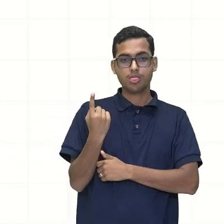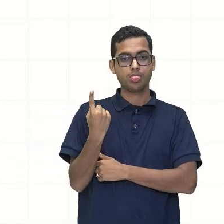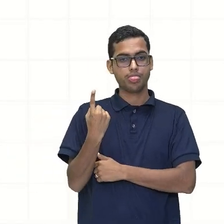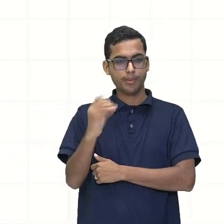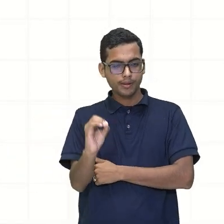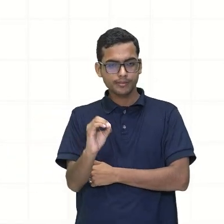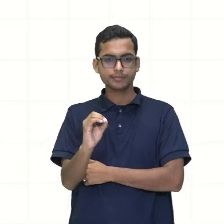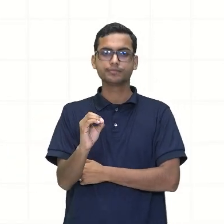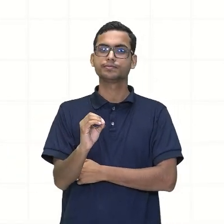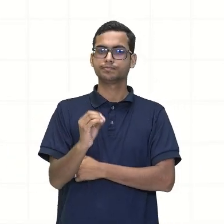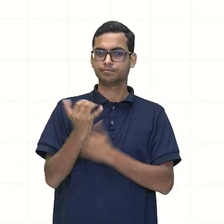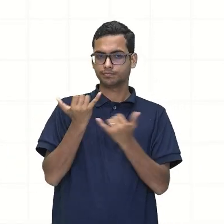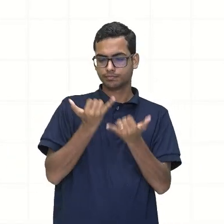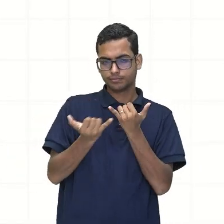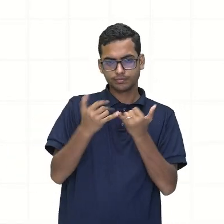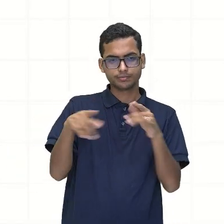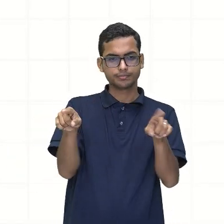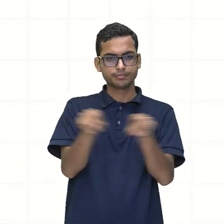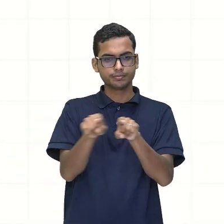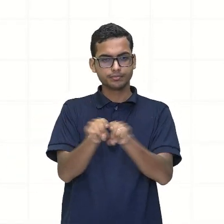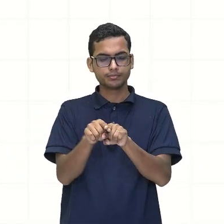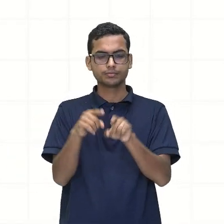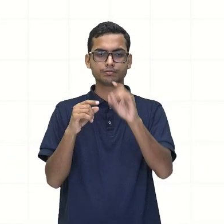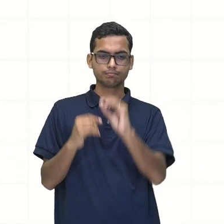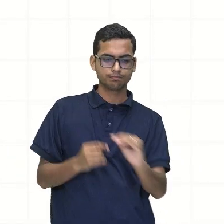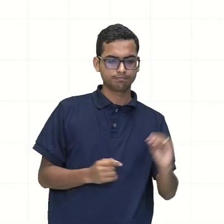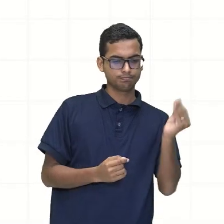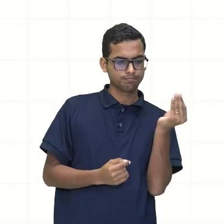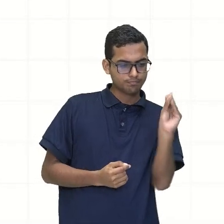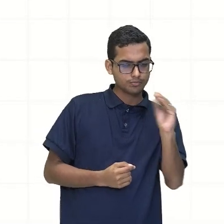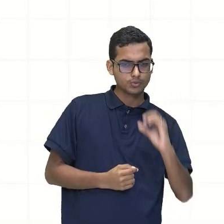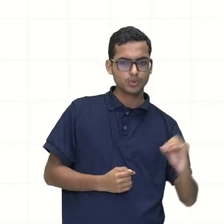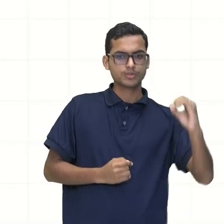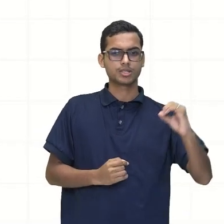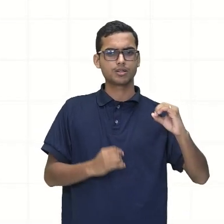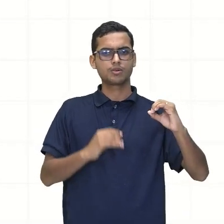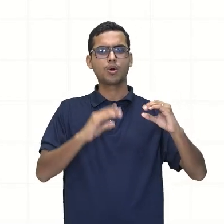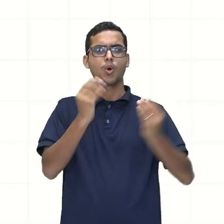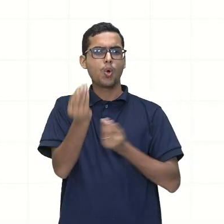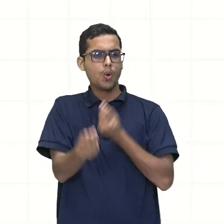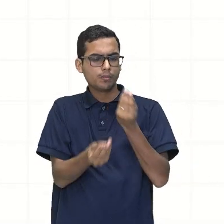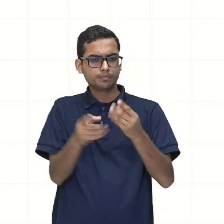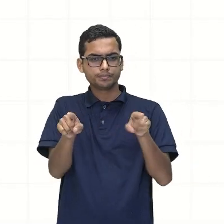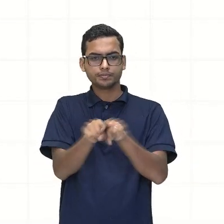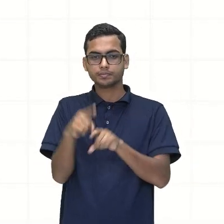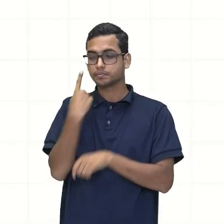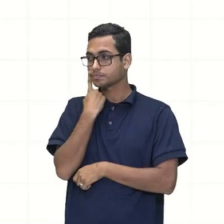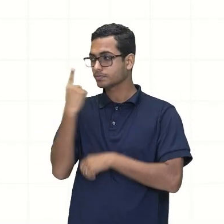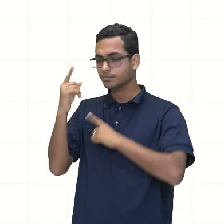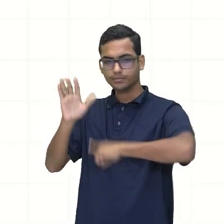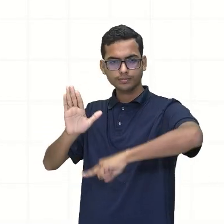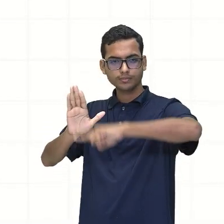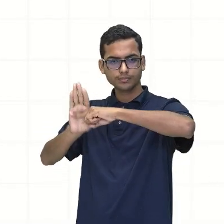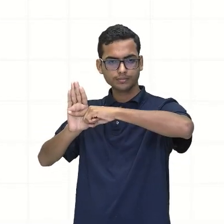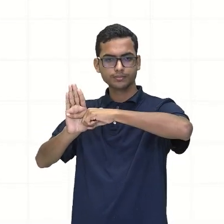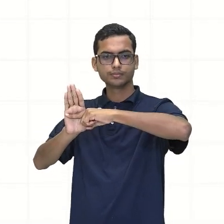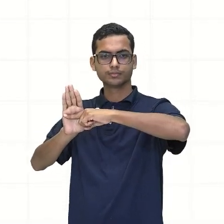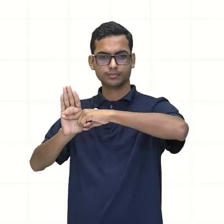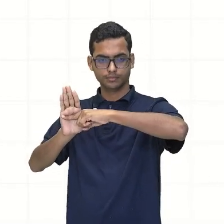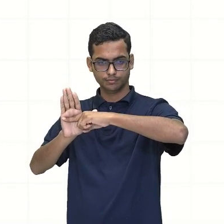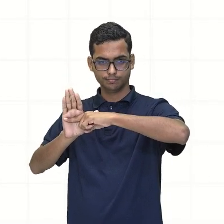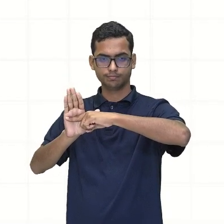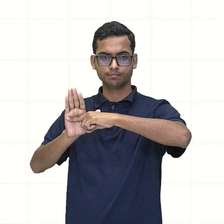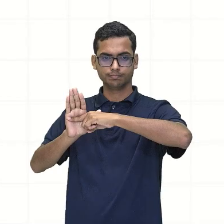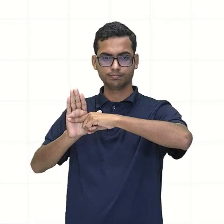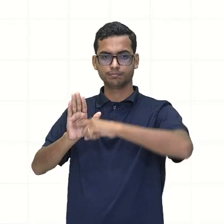gente acrescentar um zero aqui do lado dele. Então, nós temos que o resultado de menos